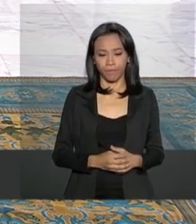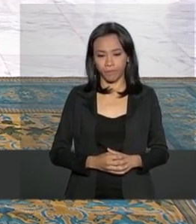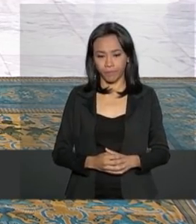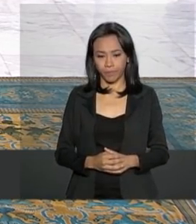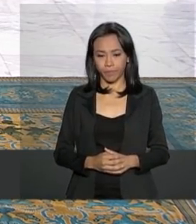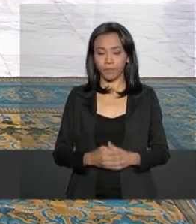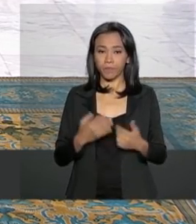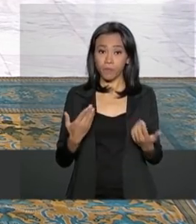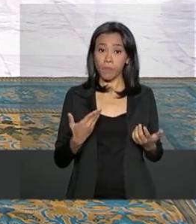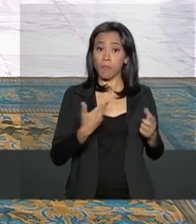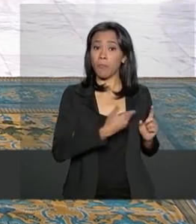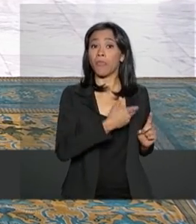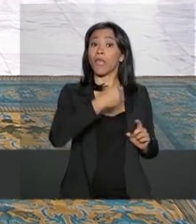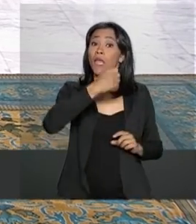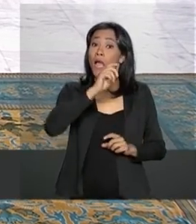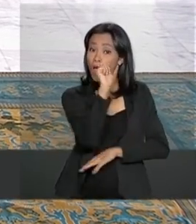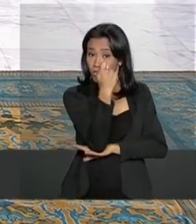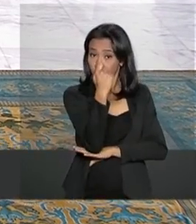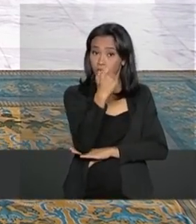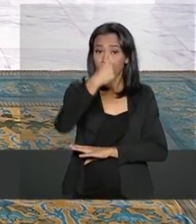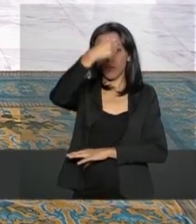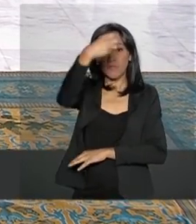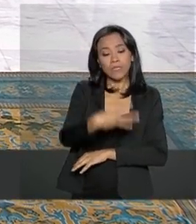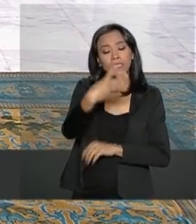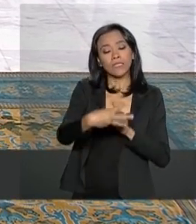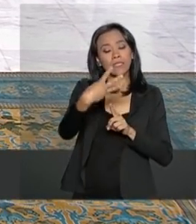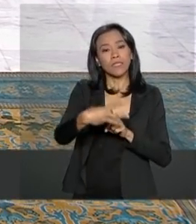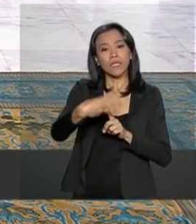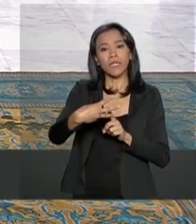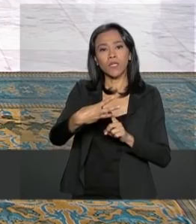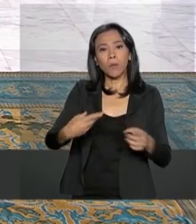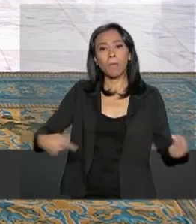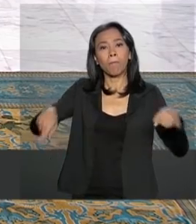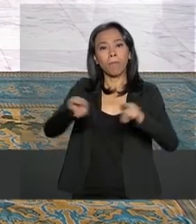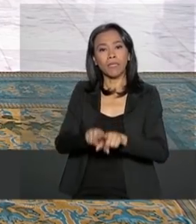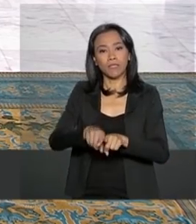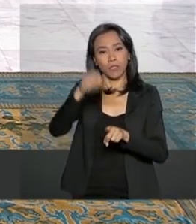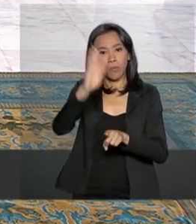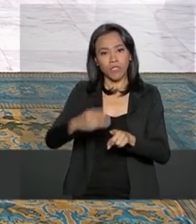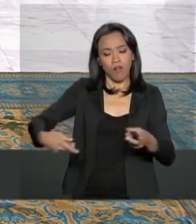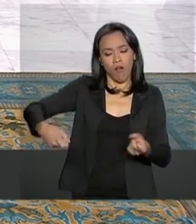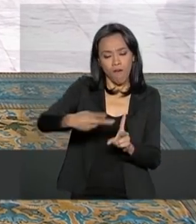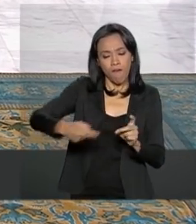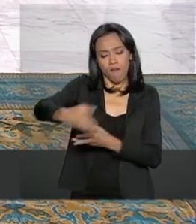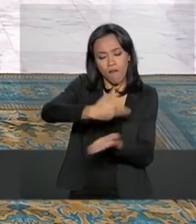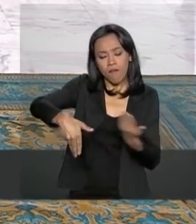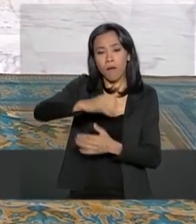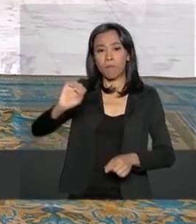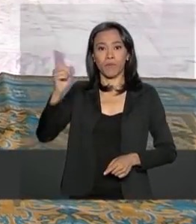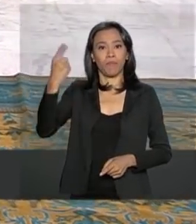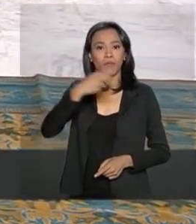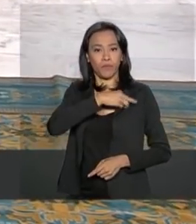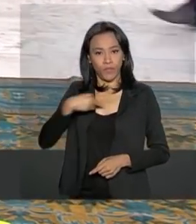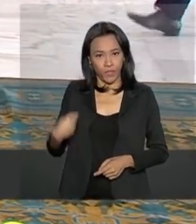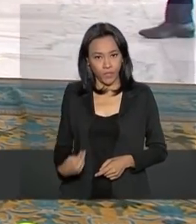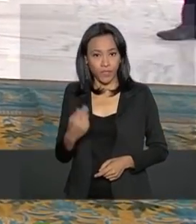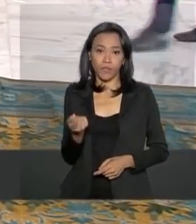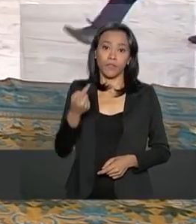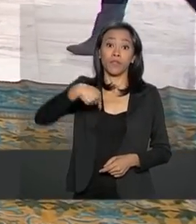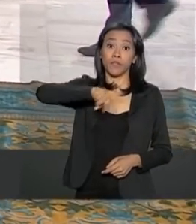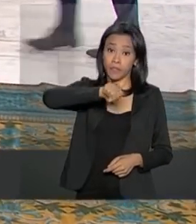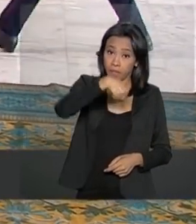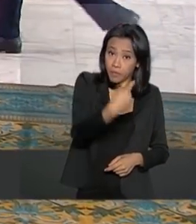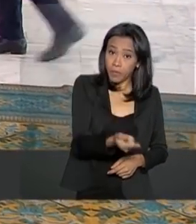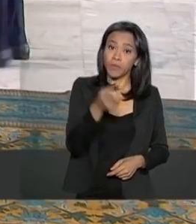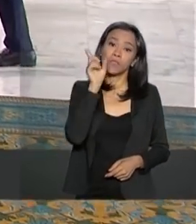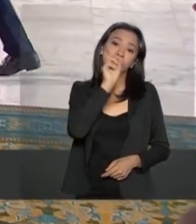A Argentina é o terceiro maior parceiro comercial do Brasil no mundo, depois de China e Estados Unidos. Atualmente,